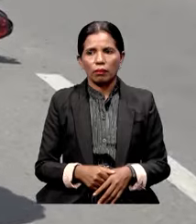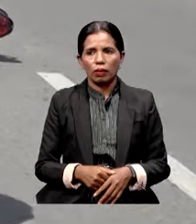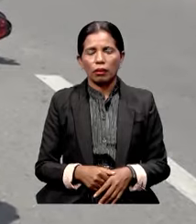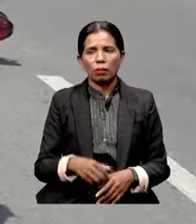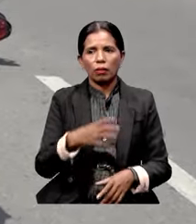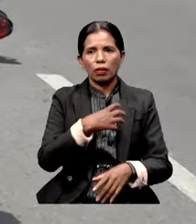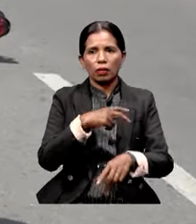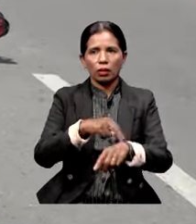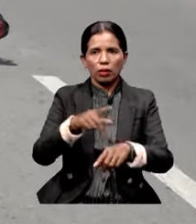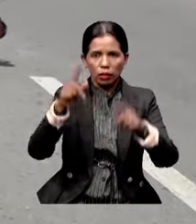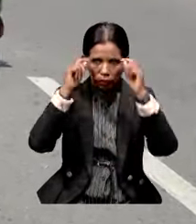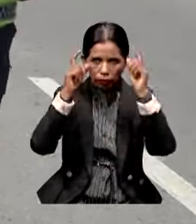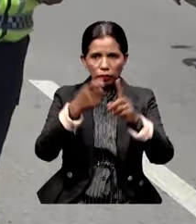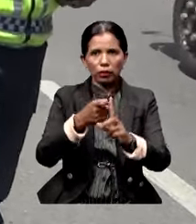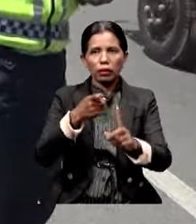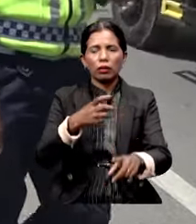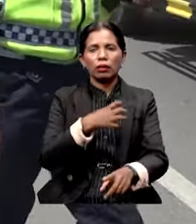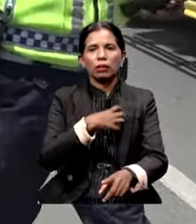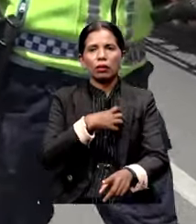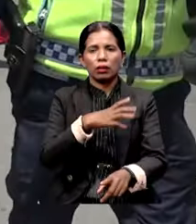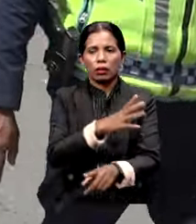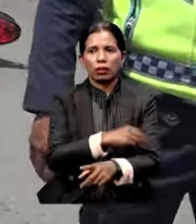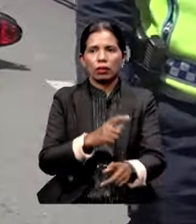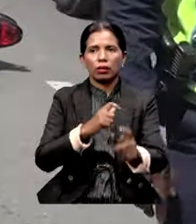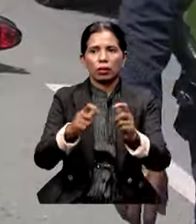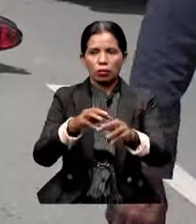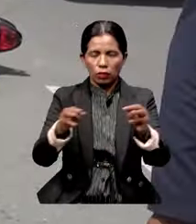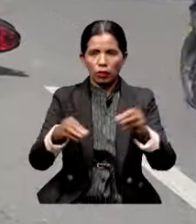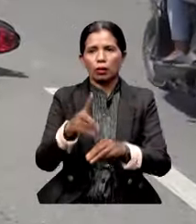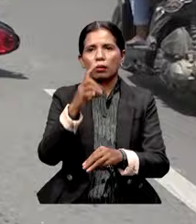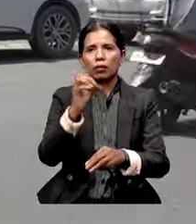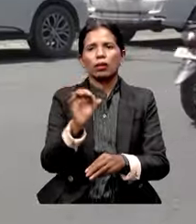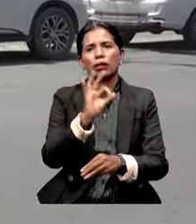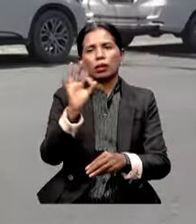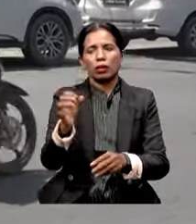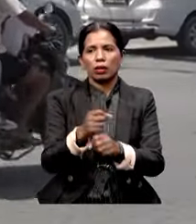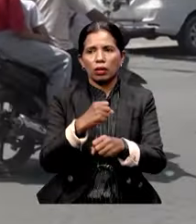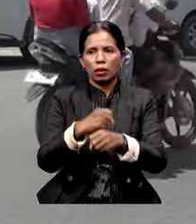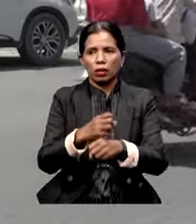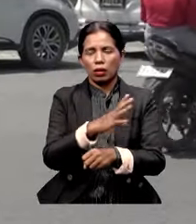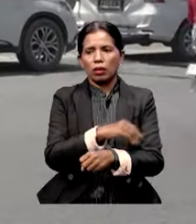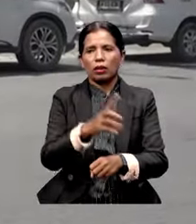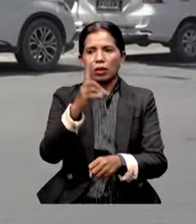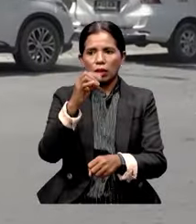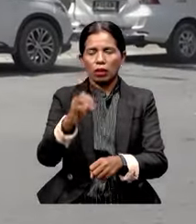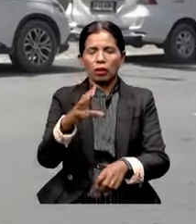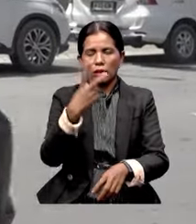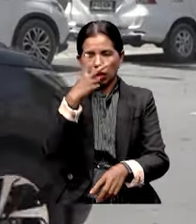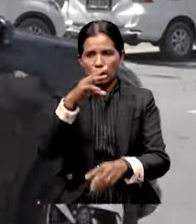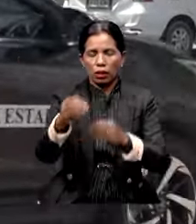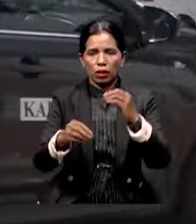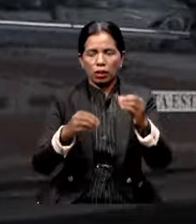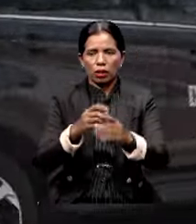Polícia Nacional Timor-Leste, Lihusi, Polícia, Secção Trânsito, Município de Dili, e a sexta, né, a operação na capital Dili, onde controla